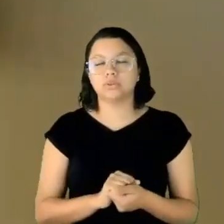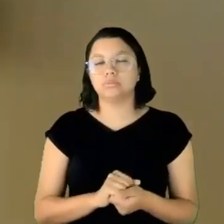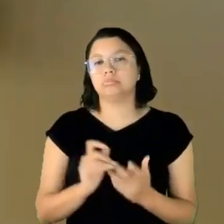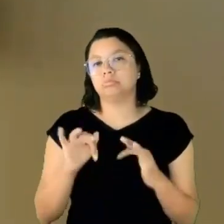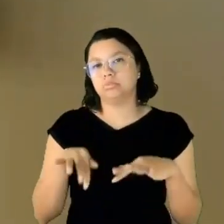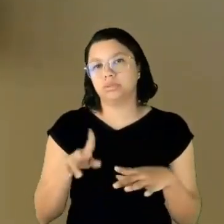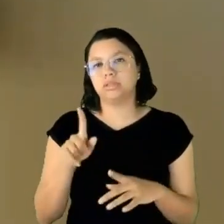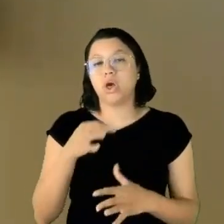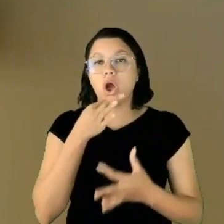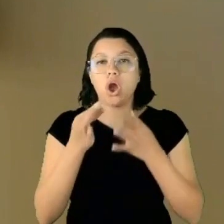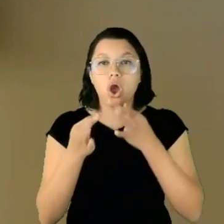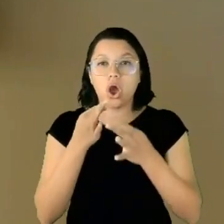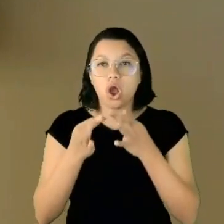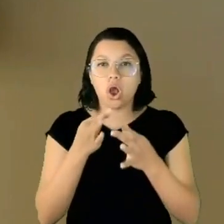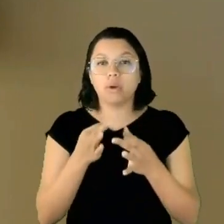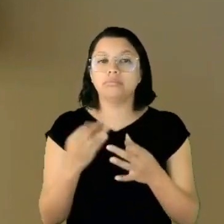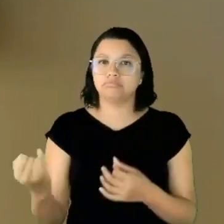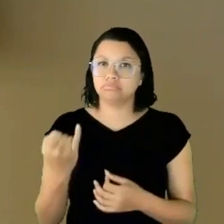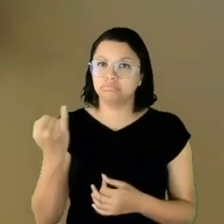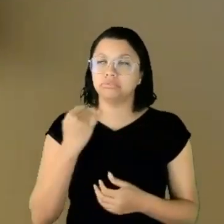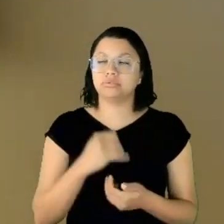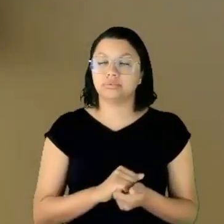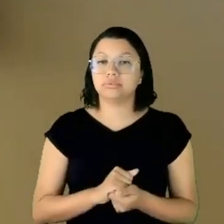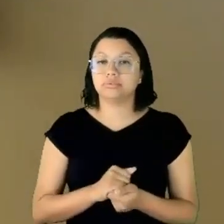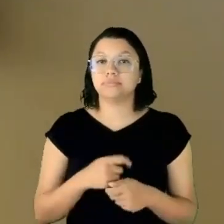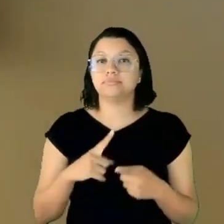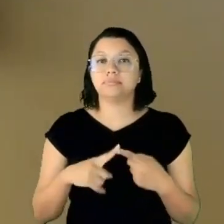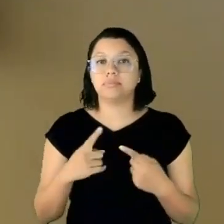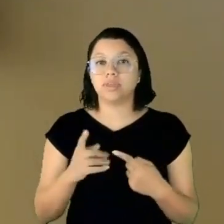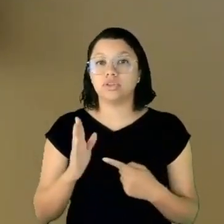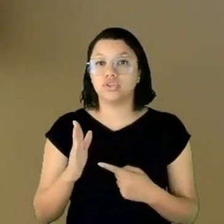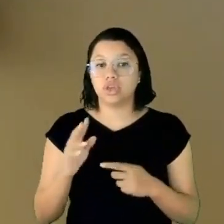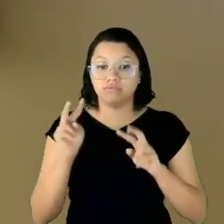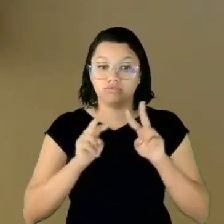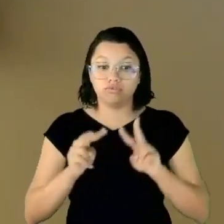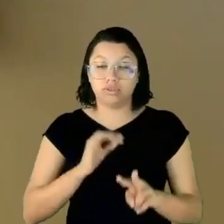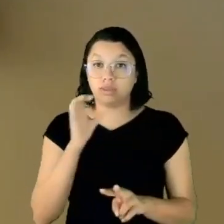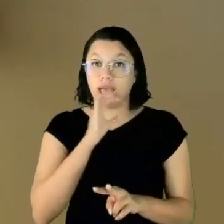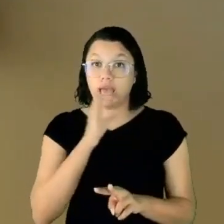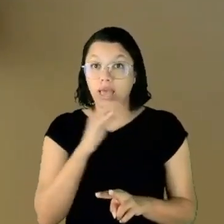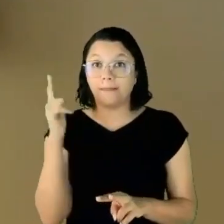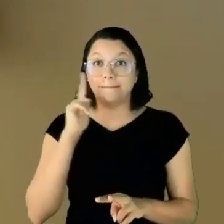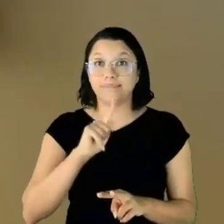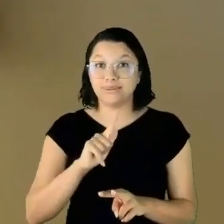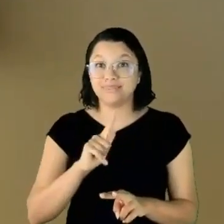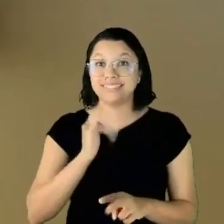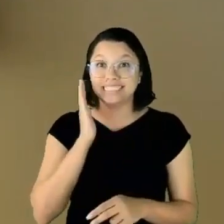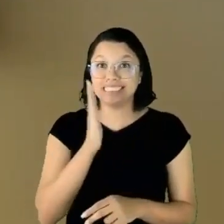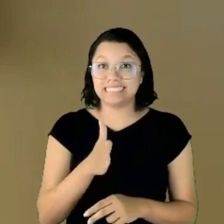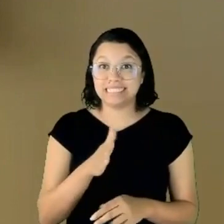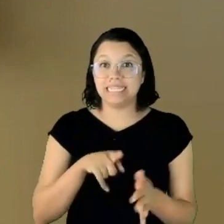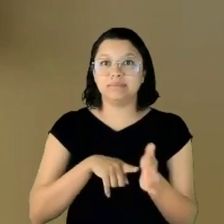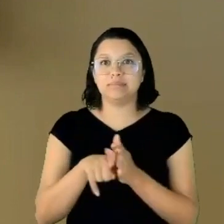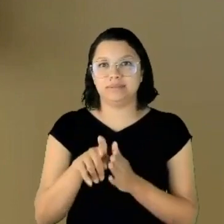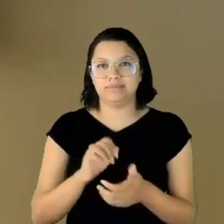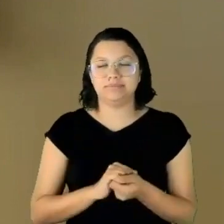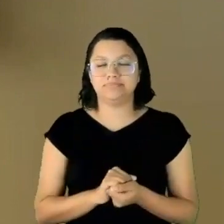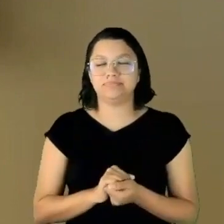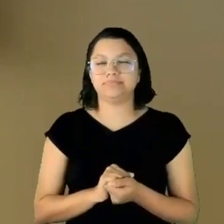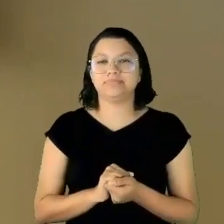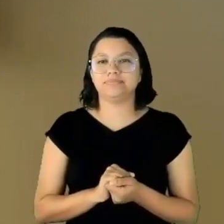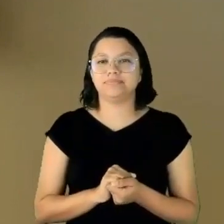enfim são comentários aqui bastante relevantes mas eu vou já passando rapidamente aqui para dar tempo de ir direto para as